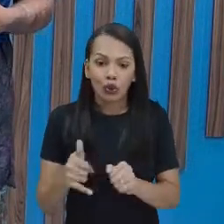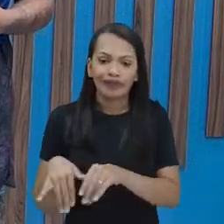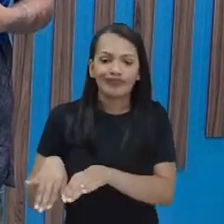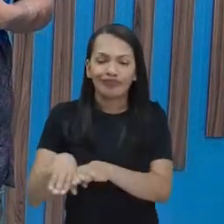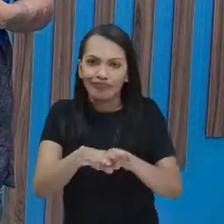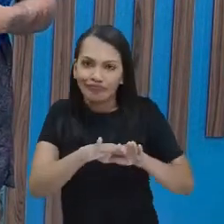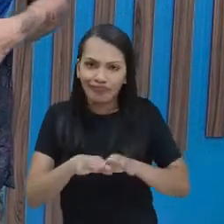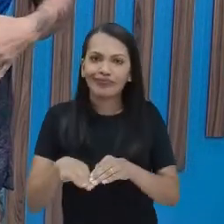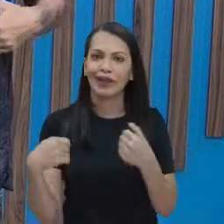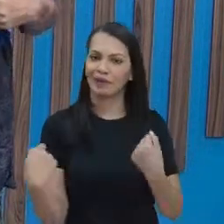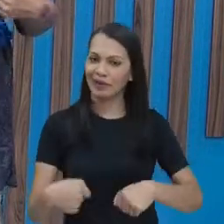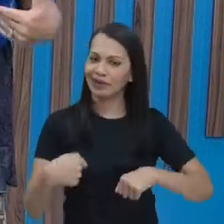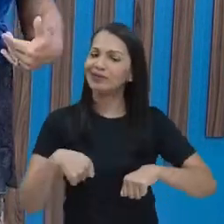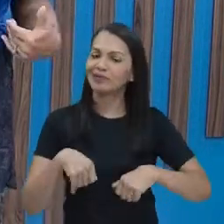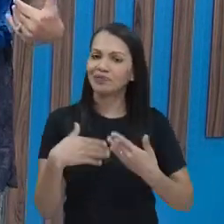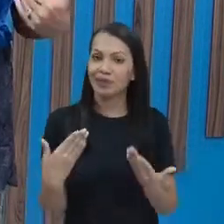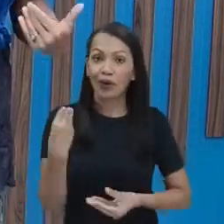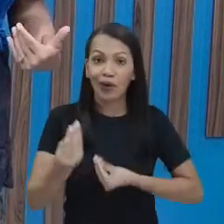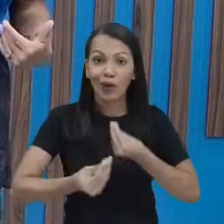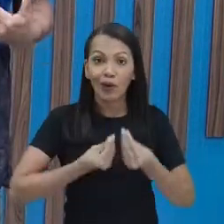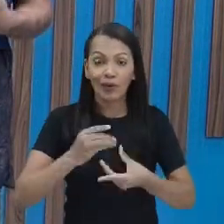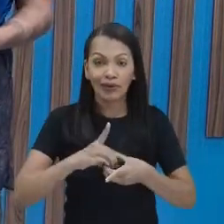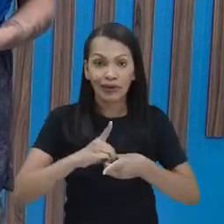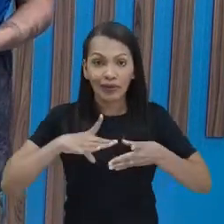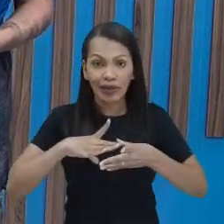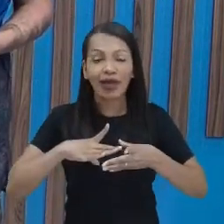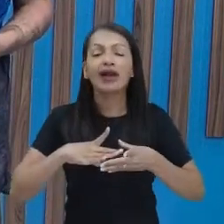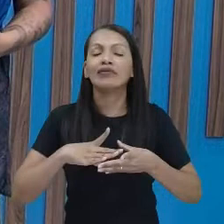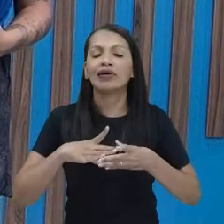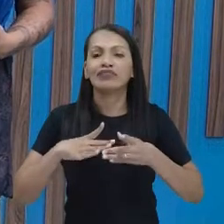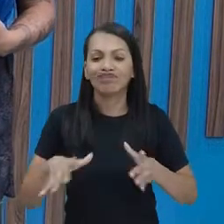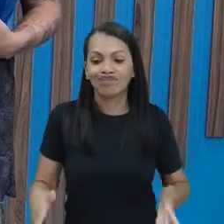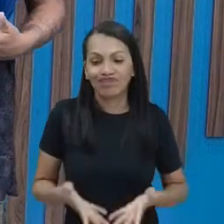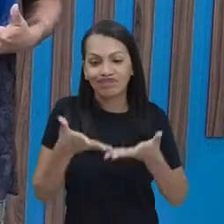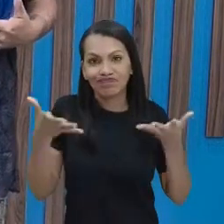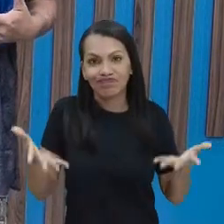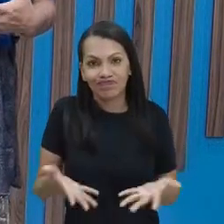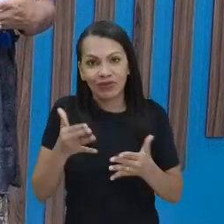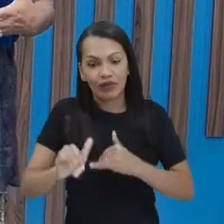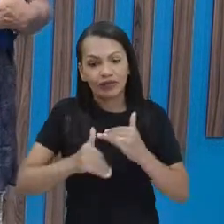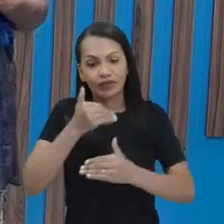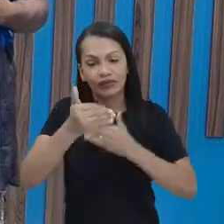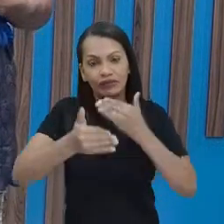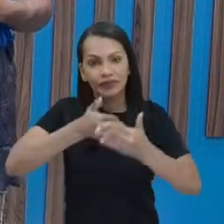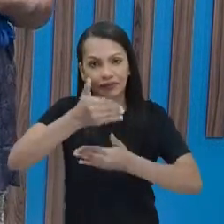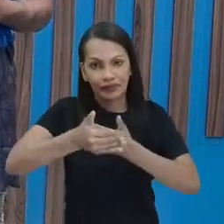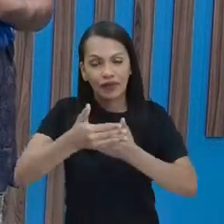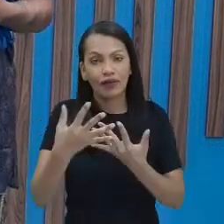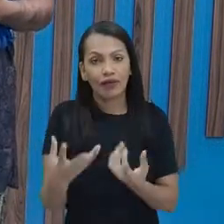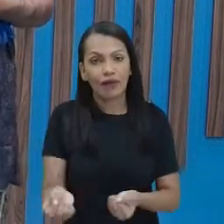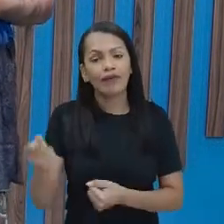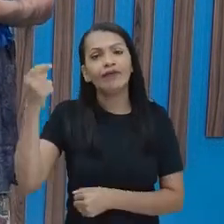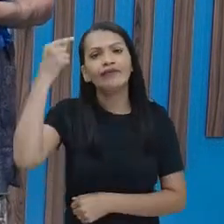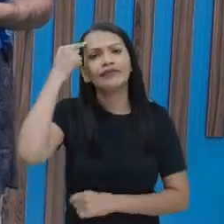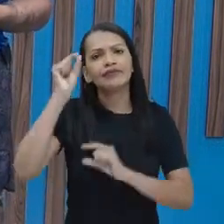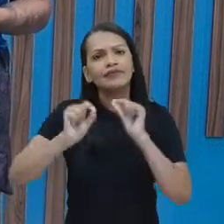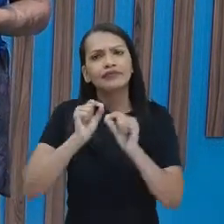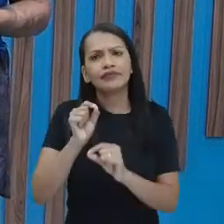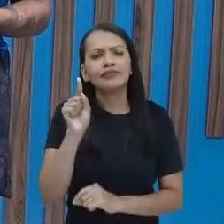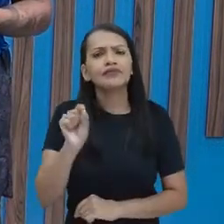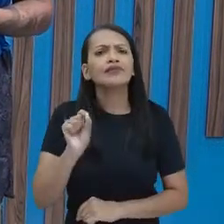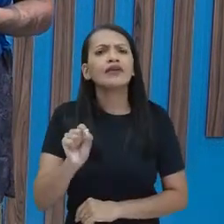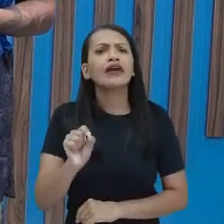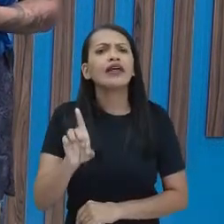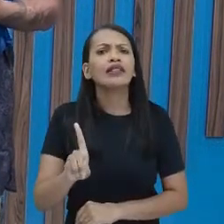democracia hoje e como é que ela pode ser fortalecida diariamente, tá? Então, vamos começar pensando, o que é